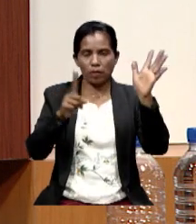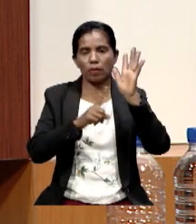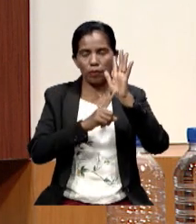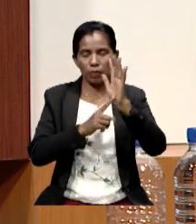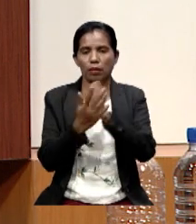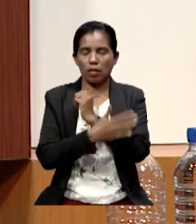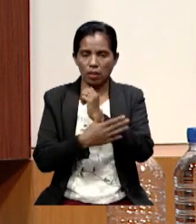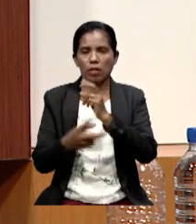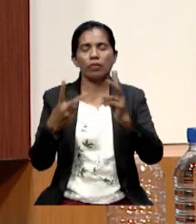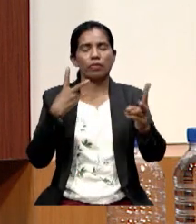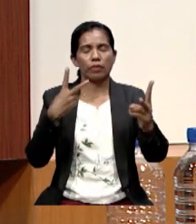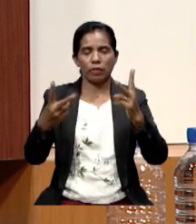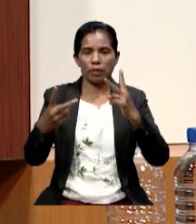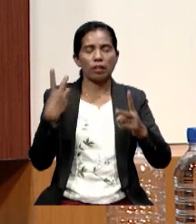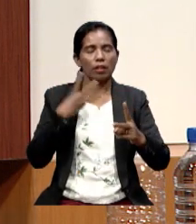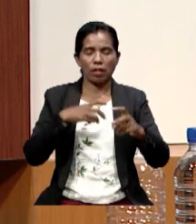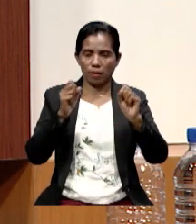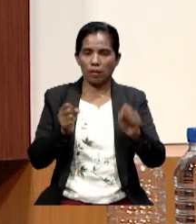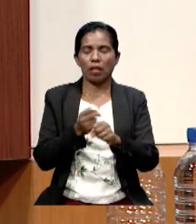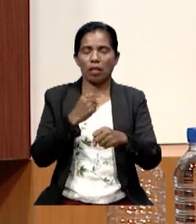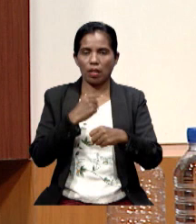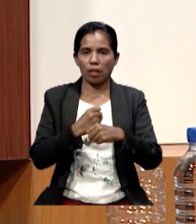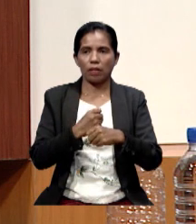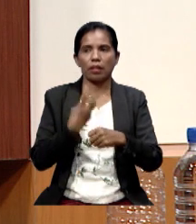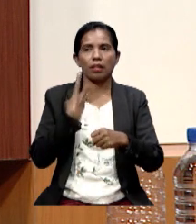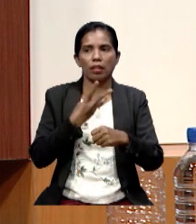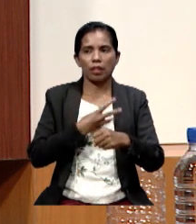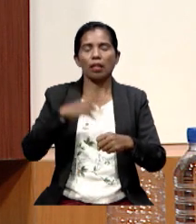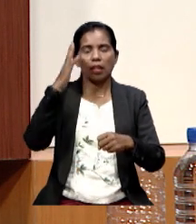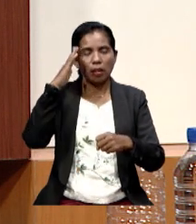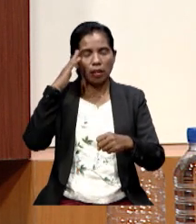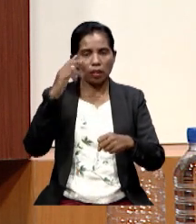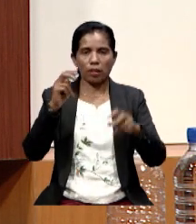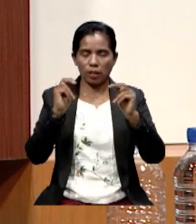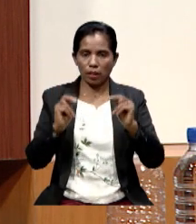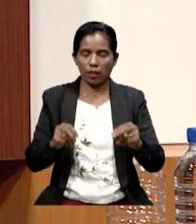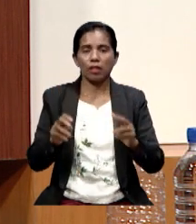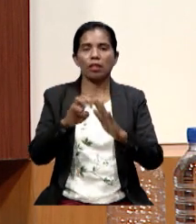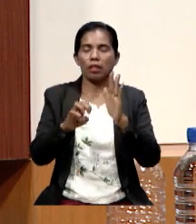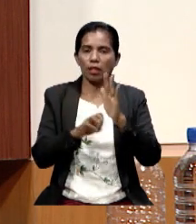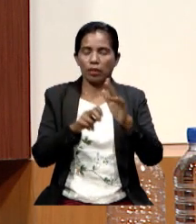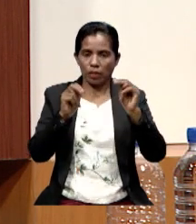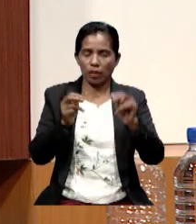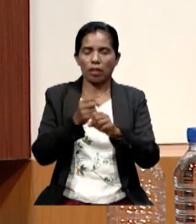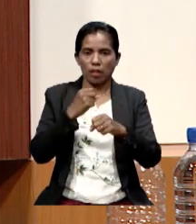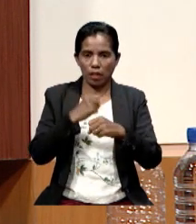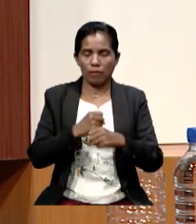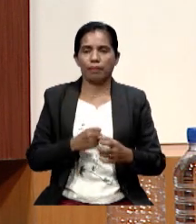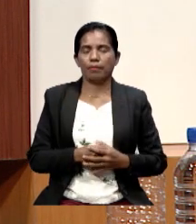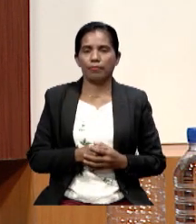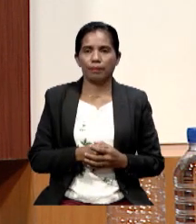Interesse Nacional. Tem que ralo, né? Então tem que ralo, né?